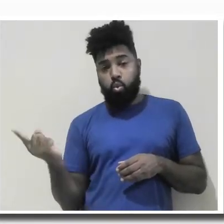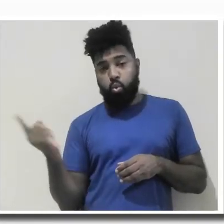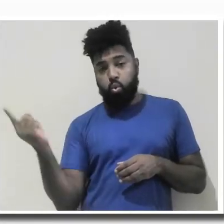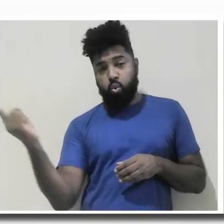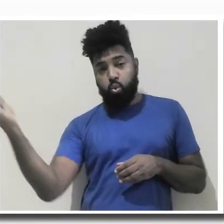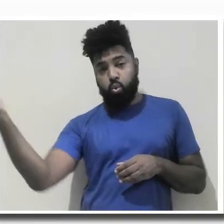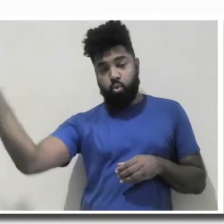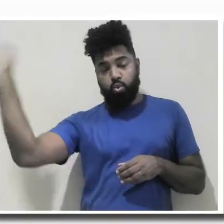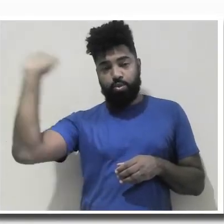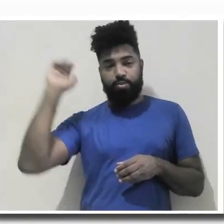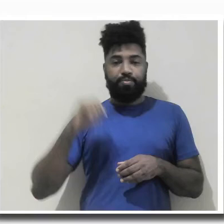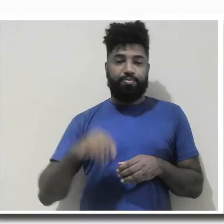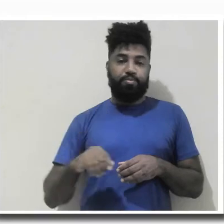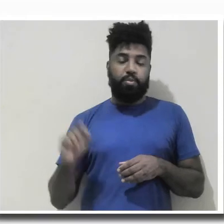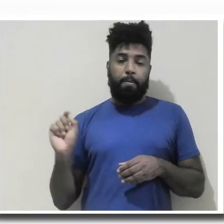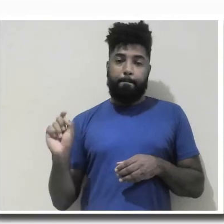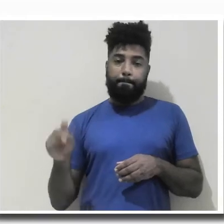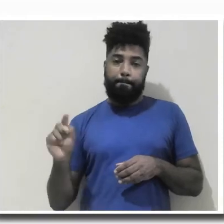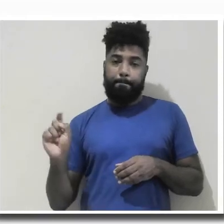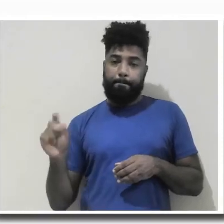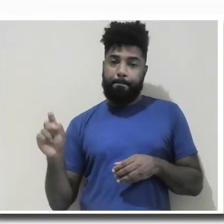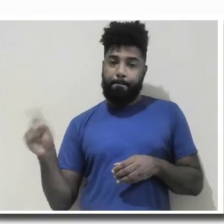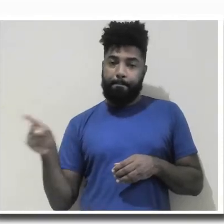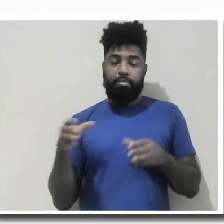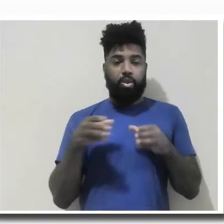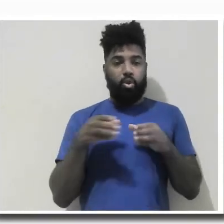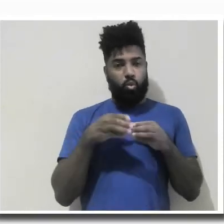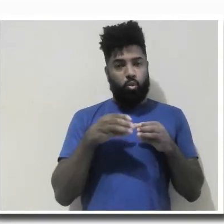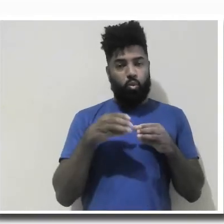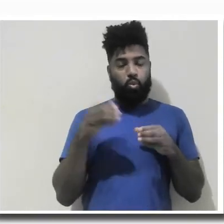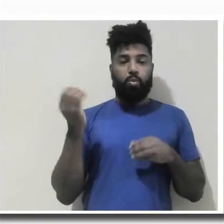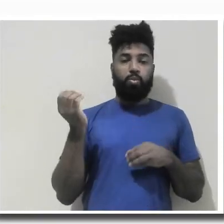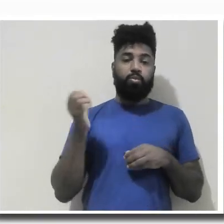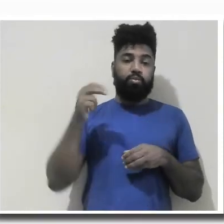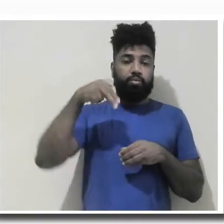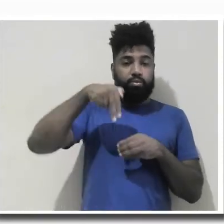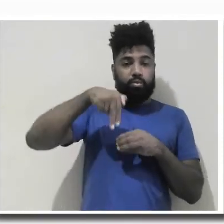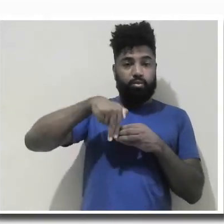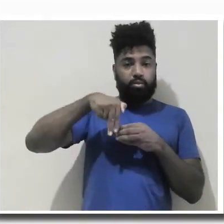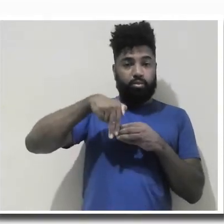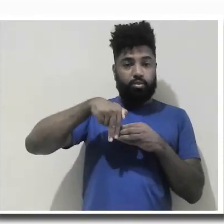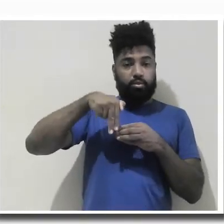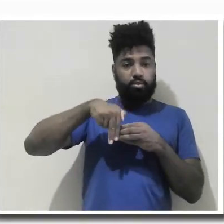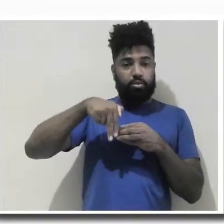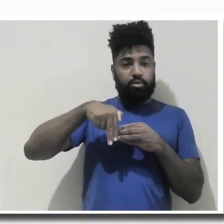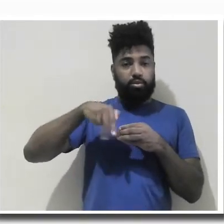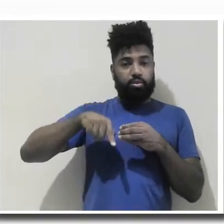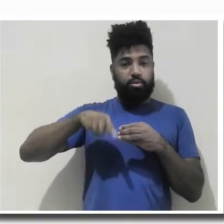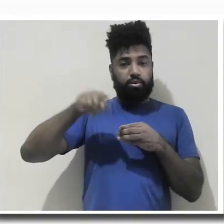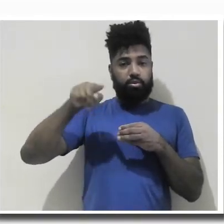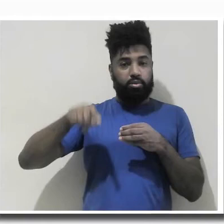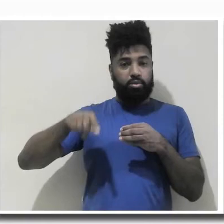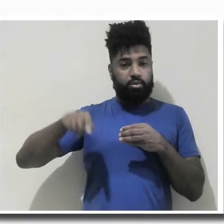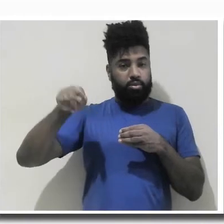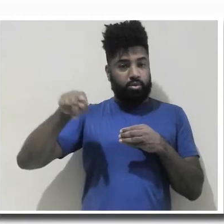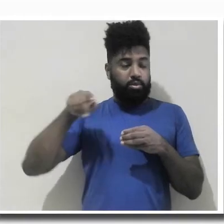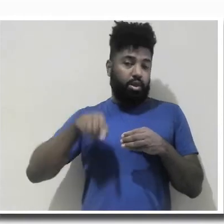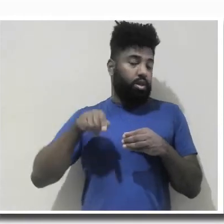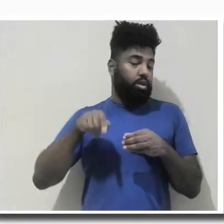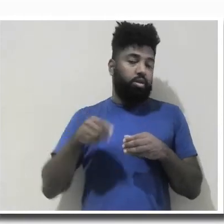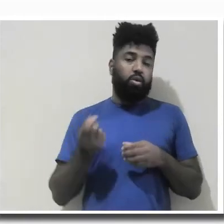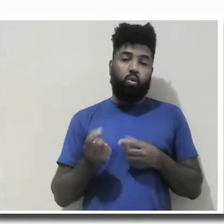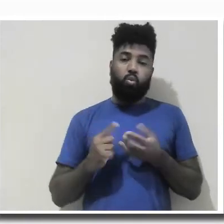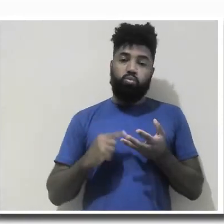aí o conjunto. Então, o conjunto dos naturais, ele